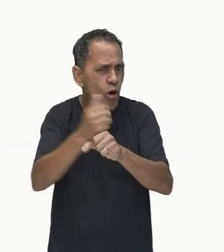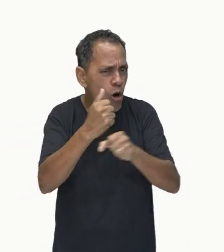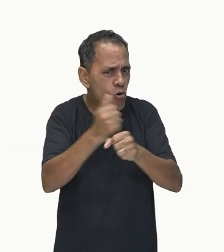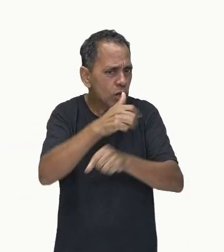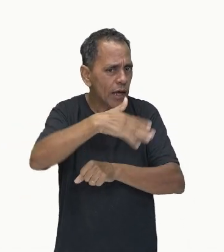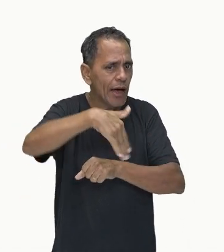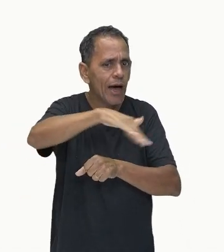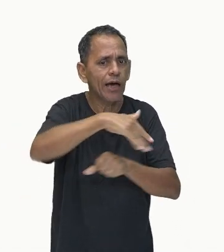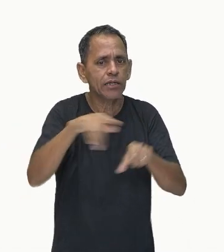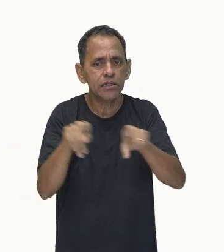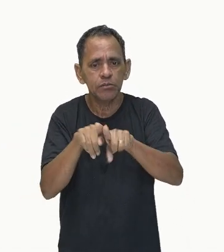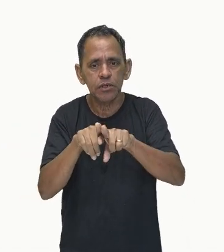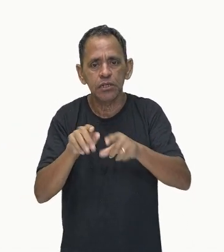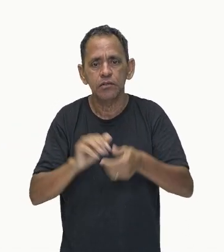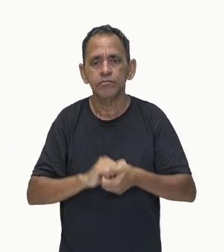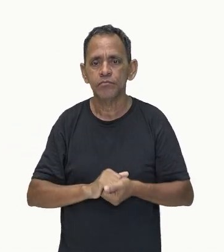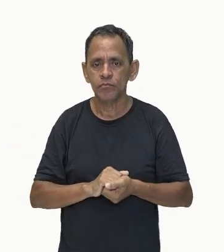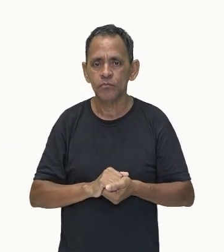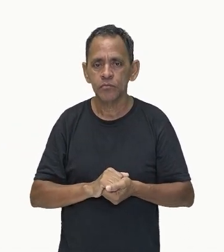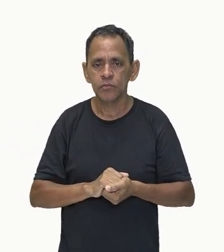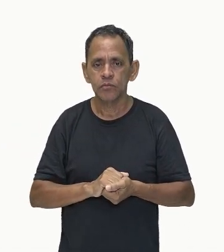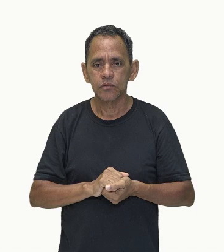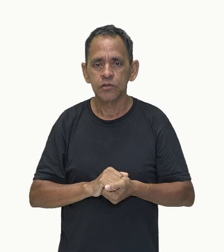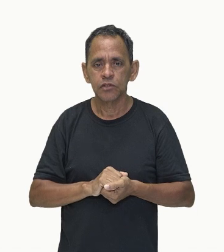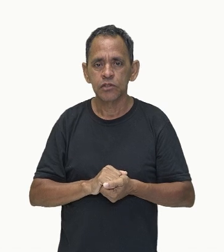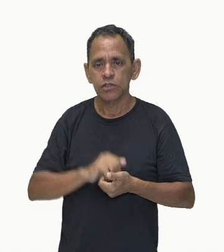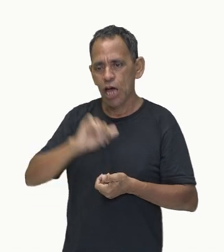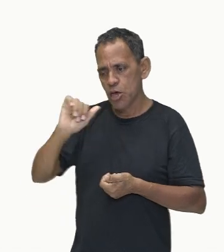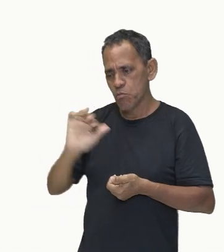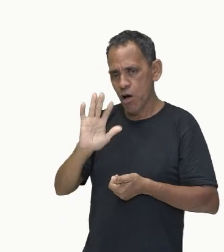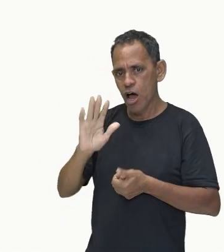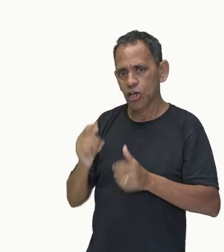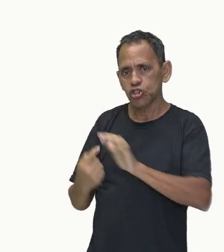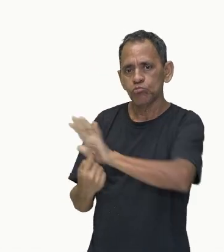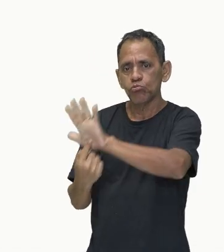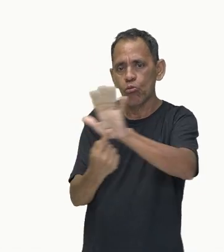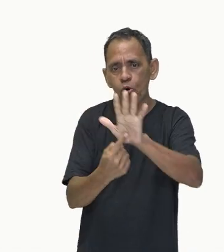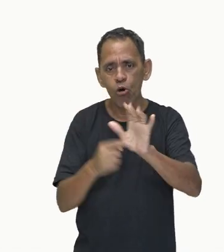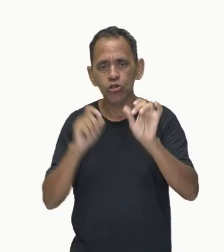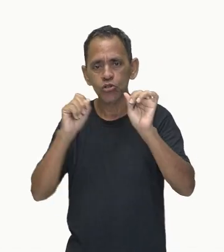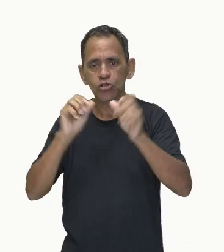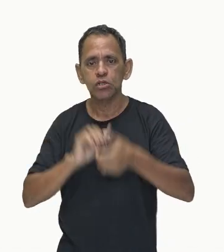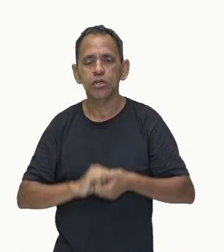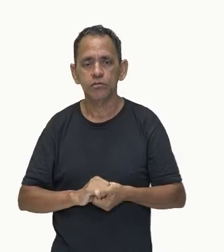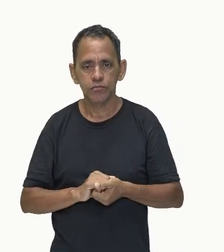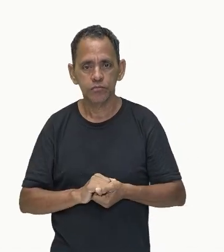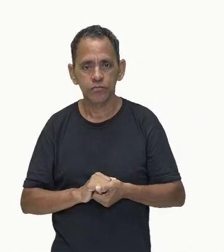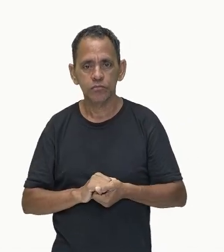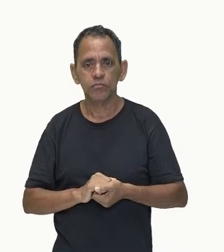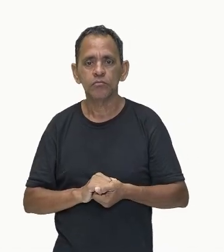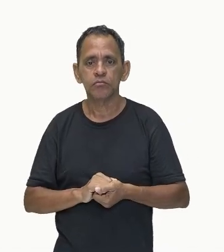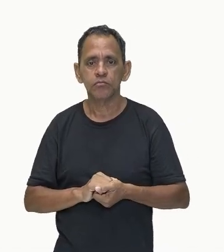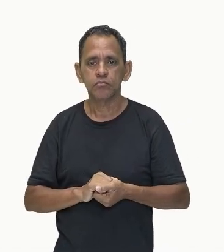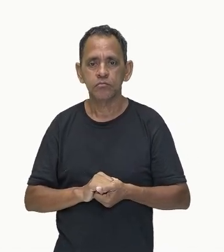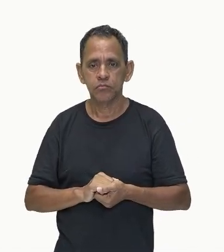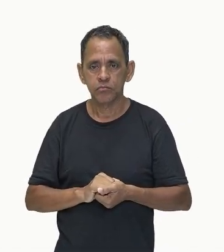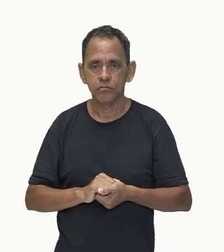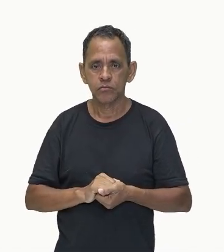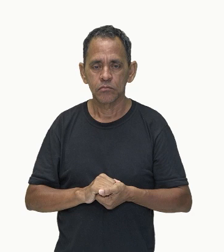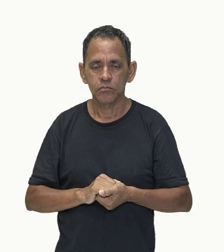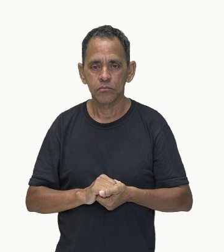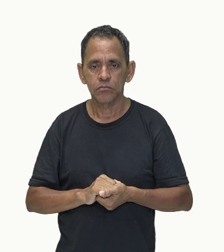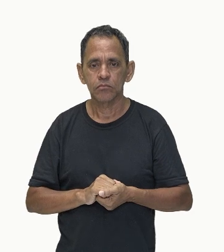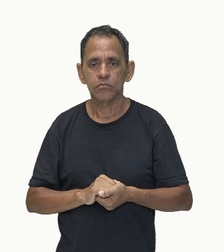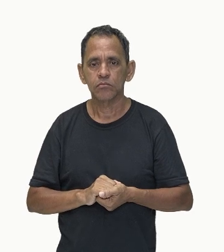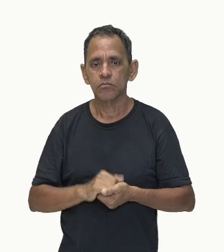aí, a figura que foi formada aqui é um trapézio, tá certo? E aqui na solução a gente vai ver aqui,